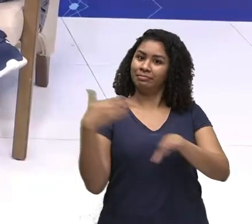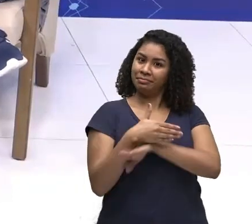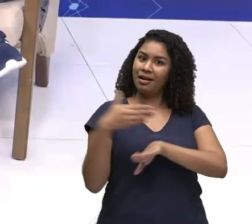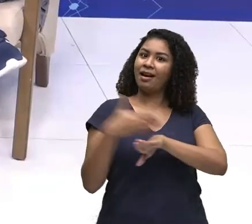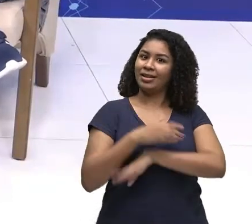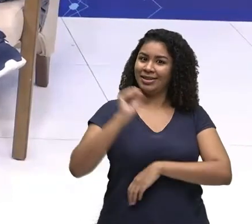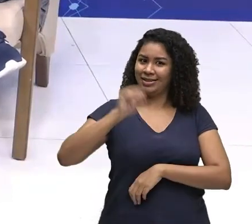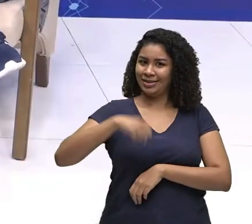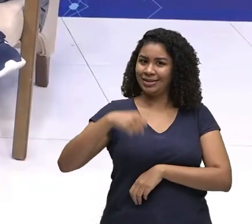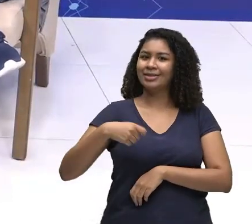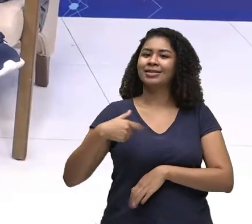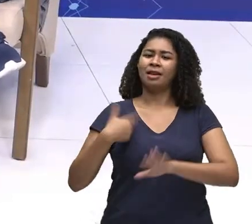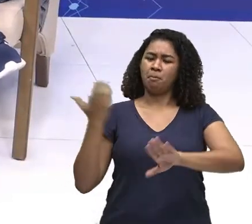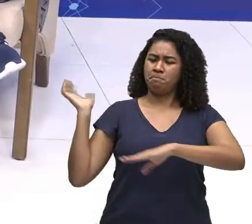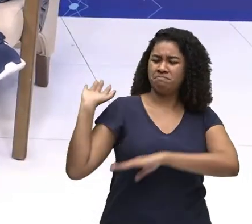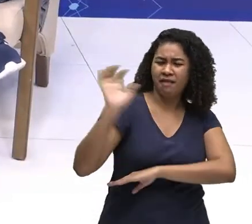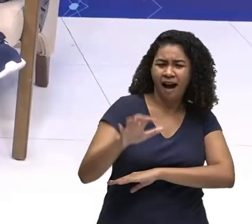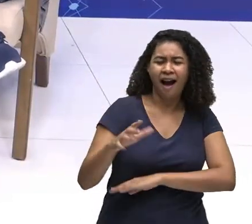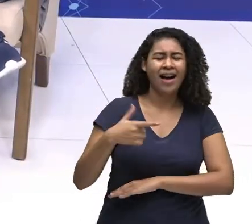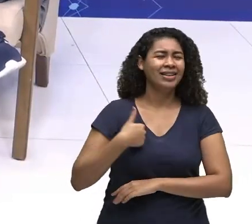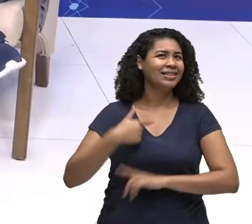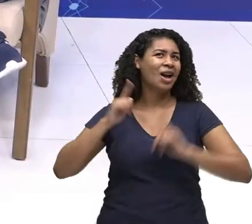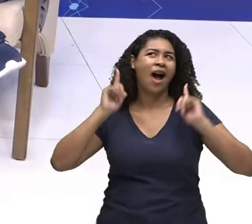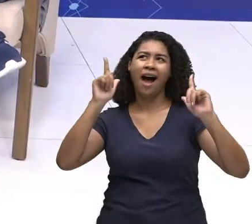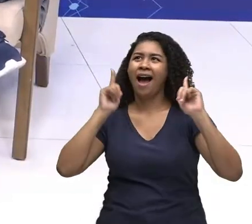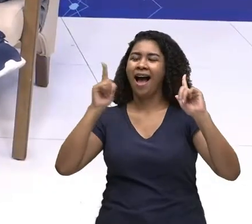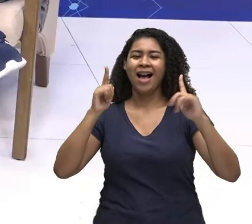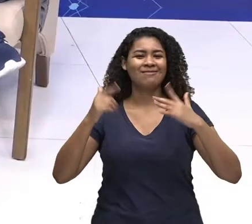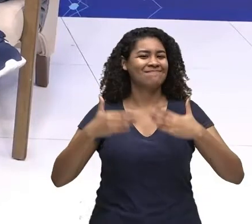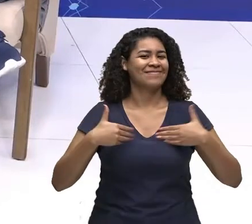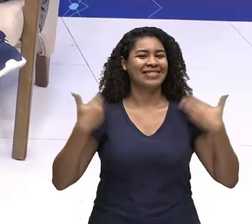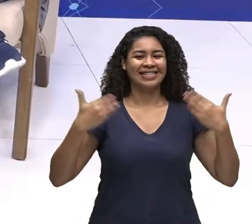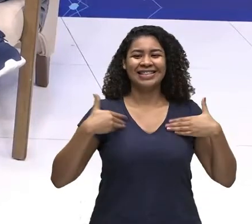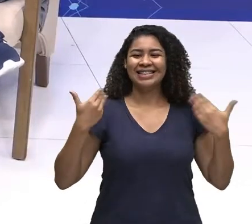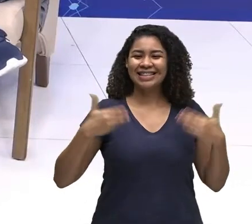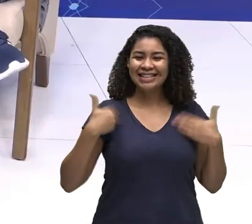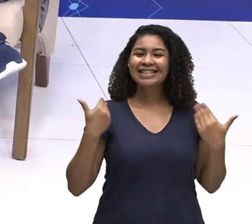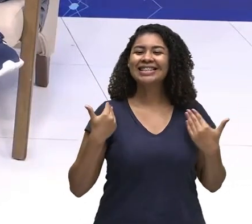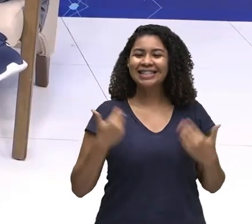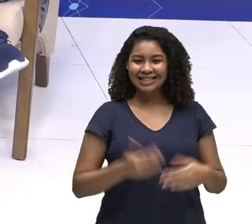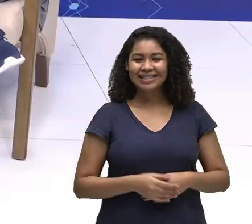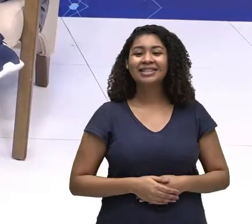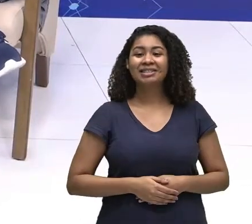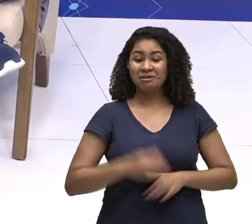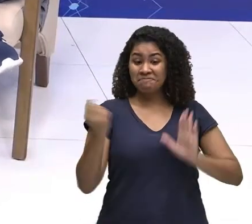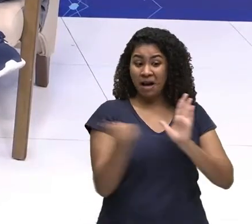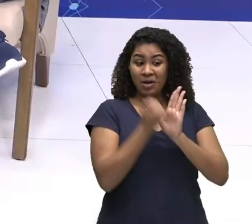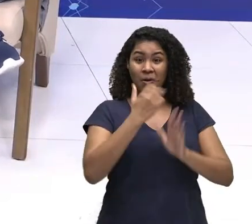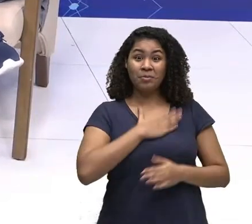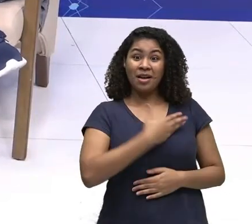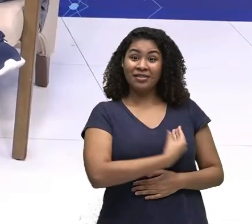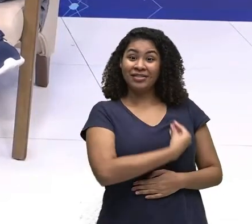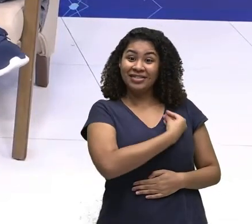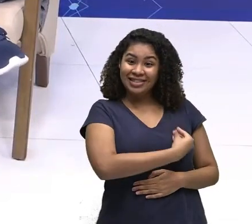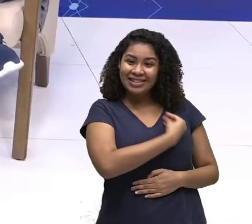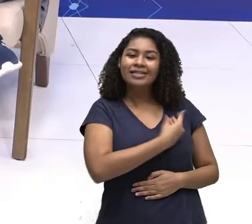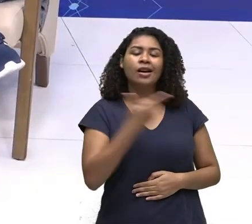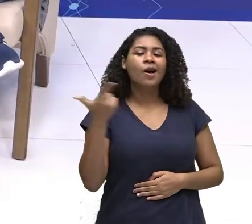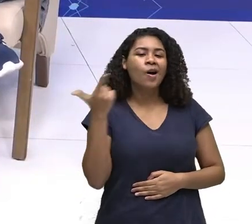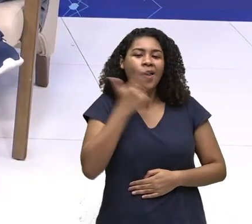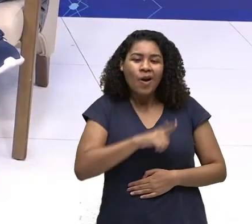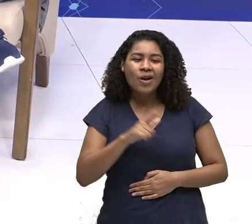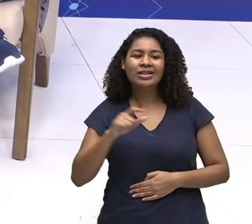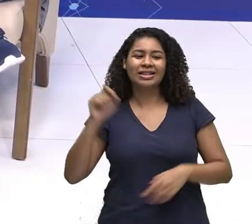me lancei também nesse esporte, me diverti, mas também... Marcou a sua história, né? Marquei minha história, fiz meus gols ali, mas